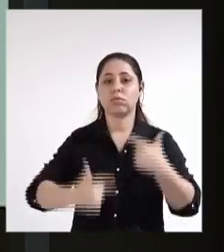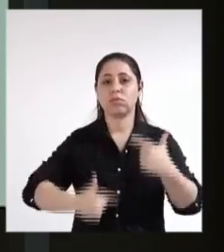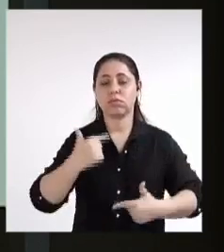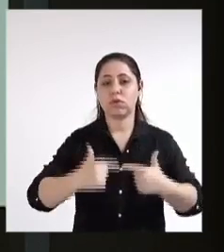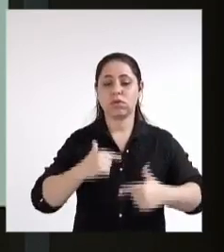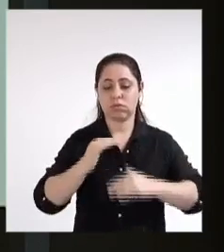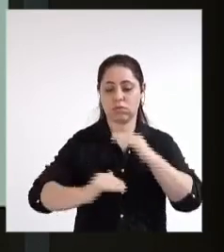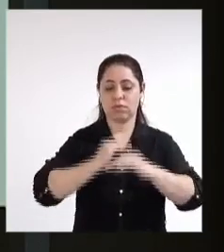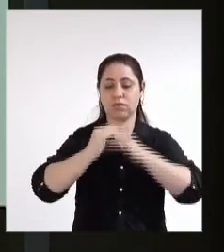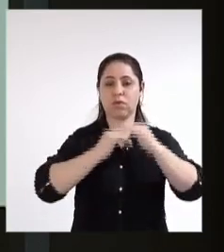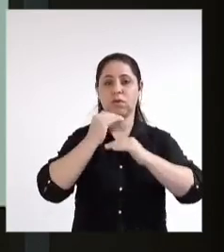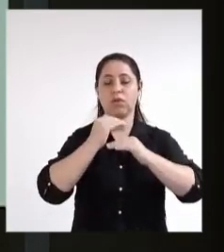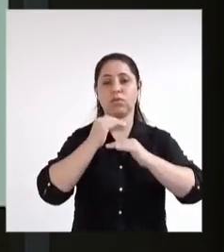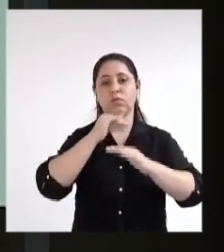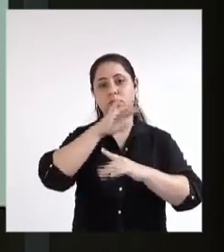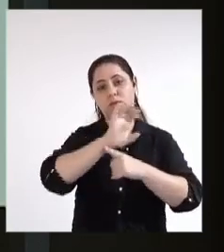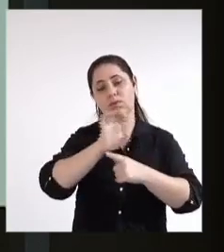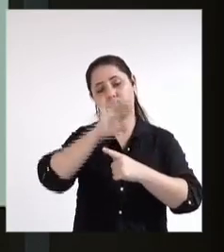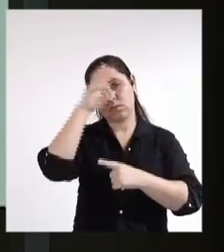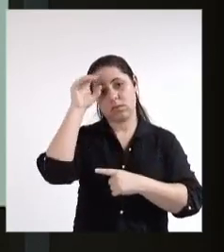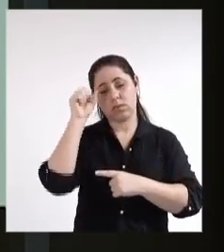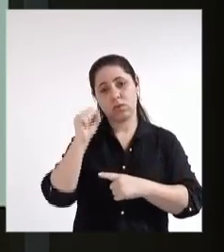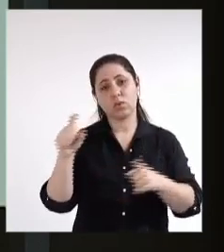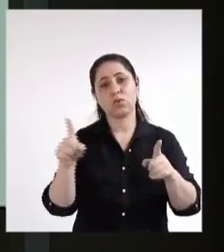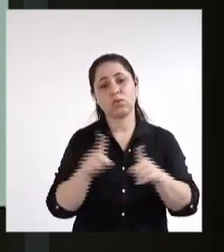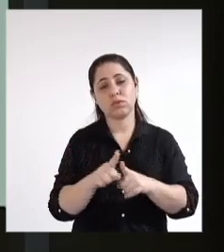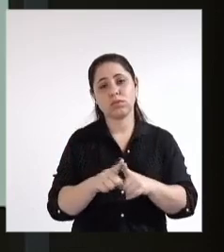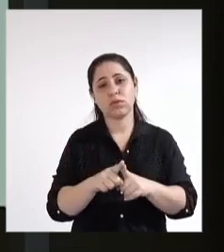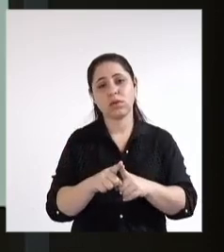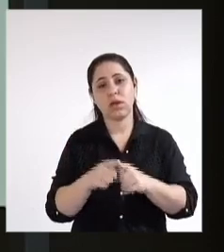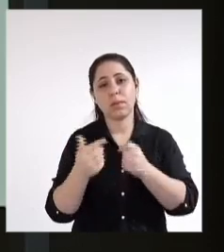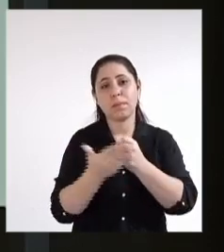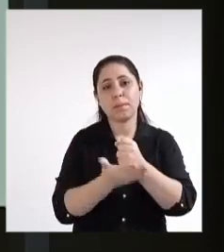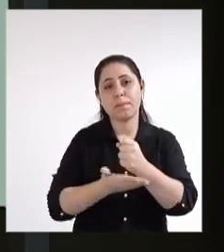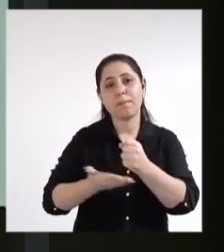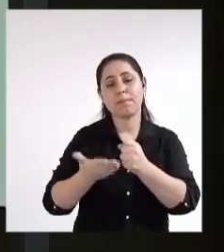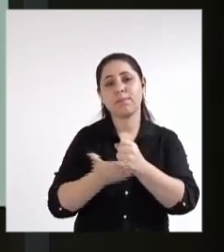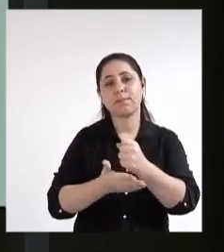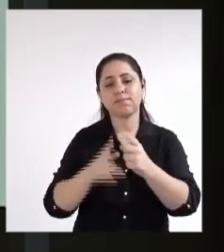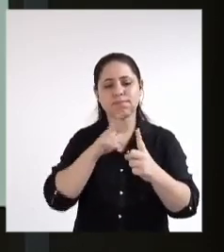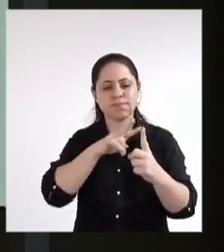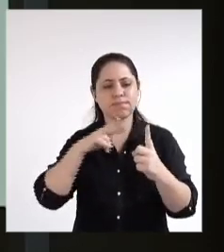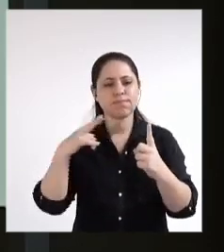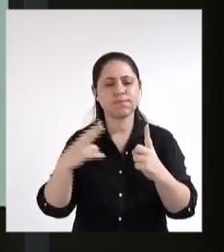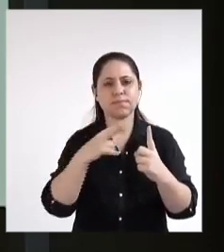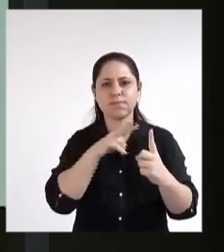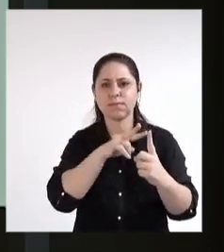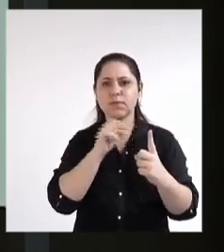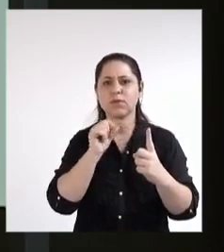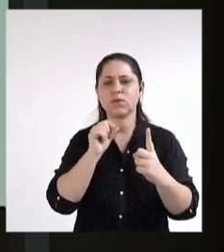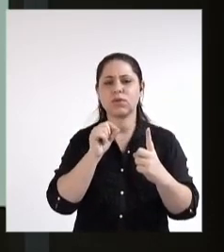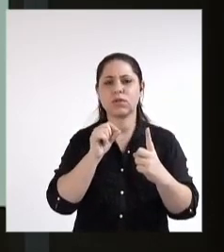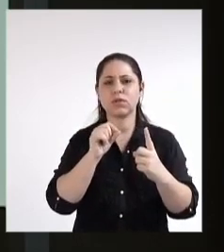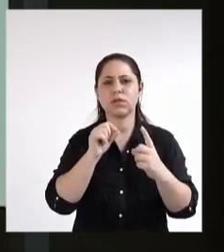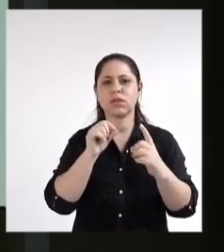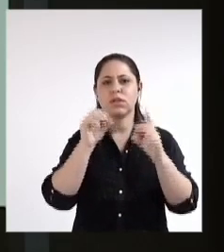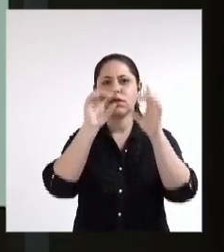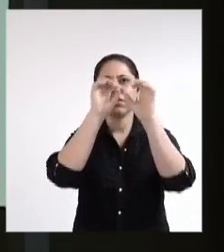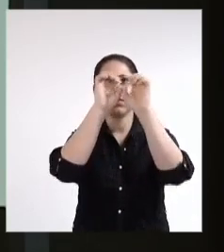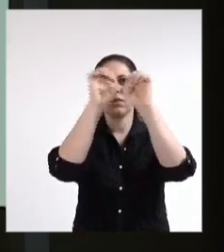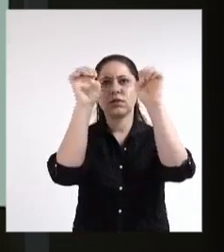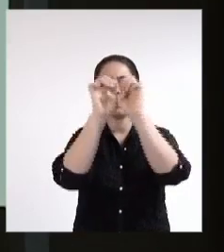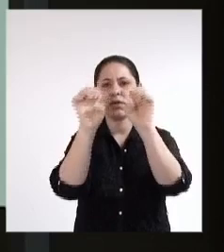visa o desenvolvimento sustentável de mato grosso do sul e que deu base para nossa visão estratégica missão estratégica da gerência de unidades de